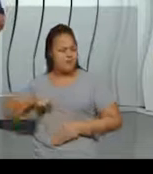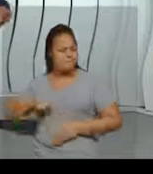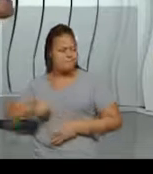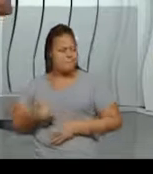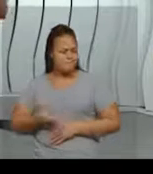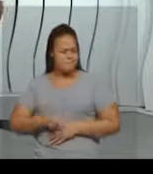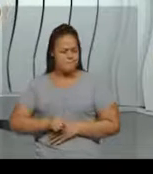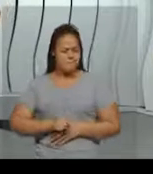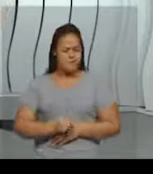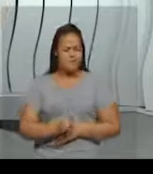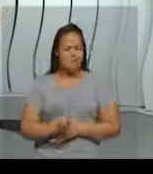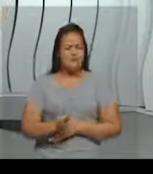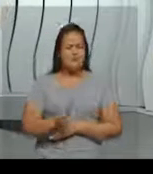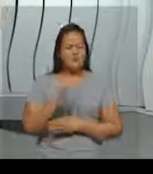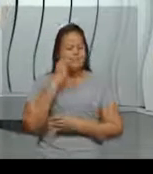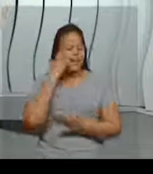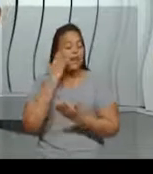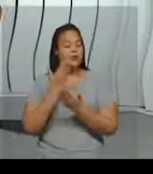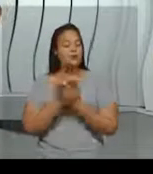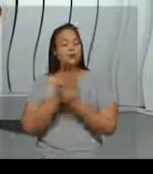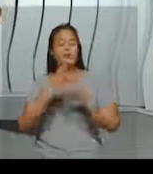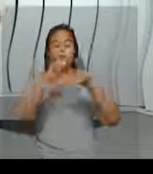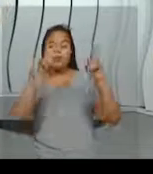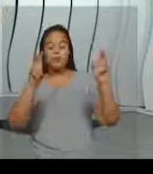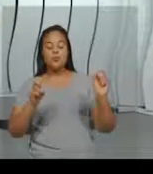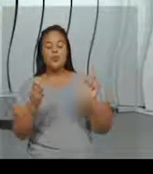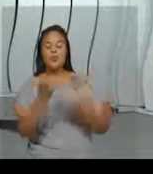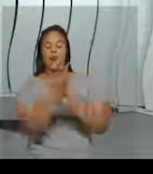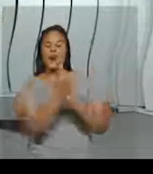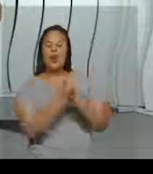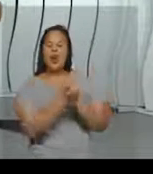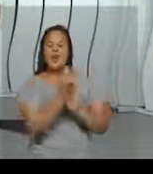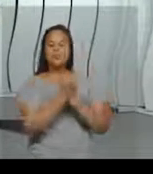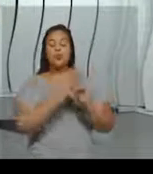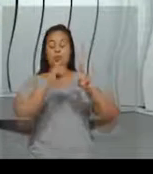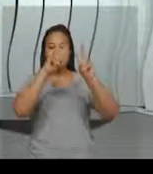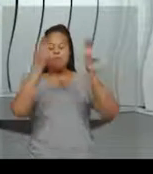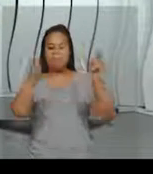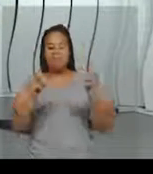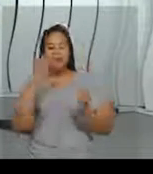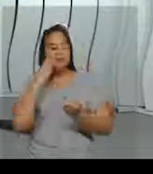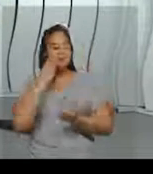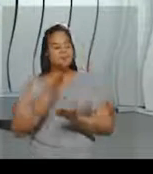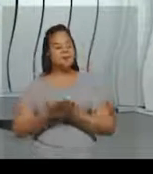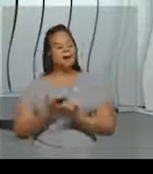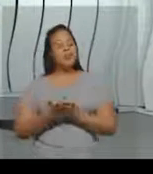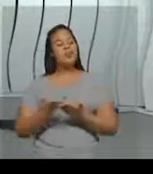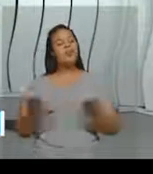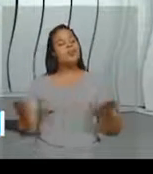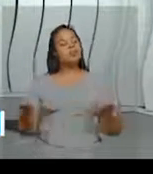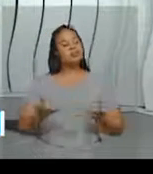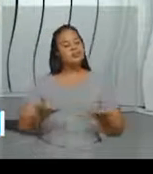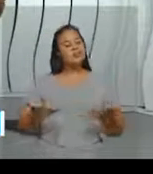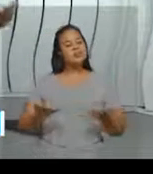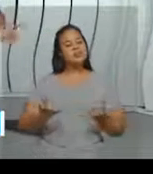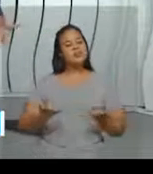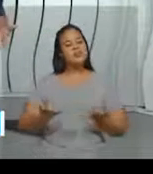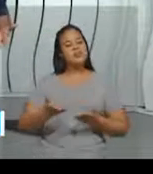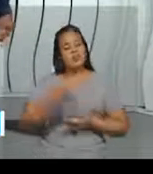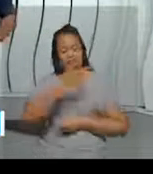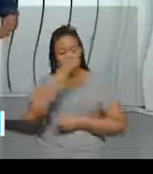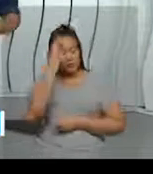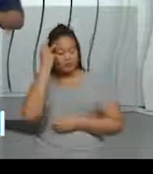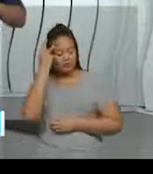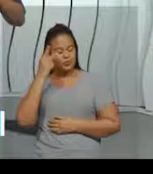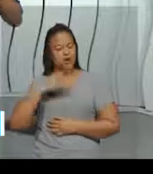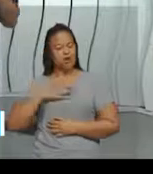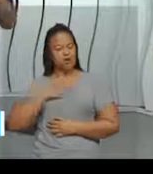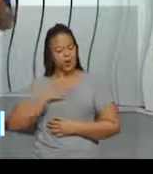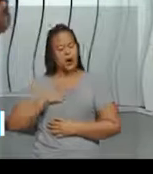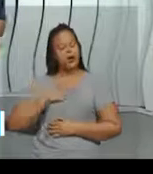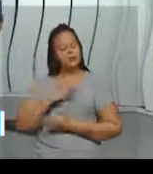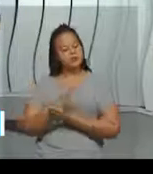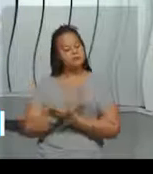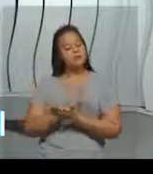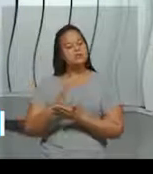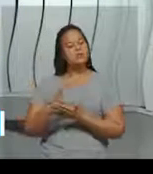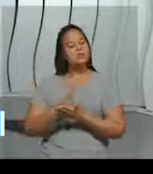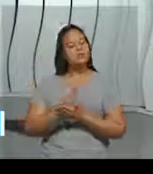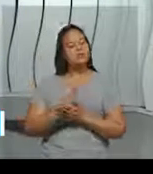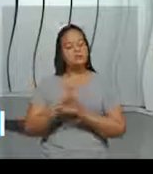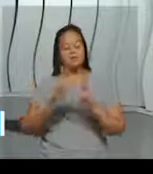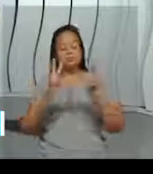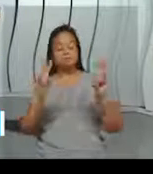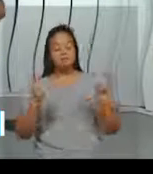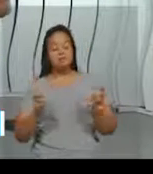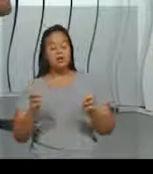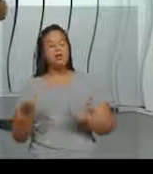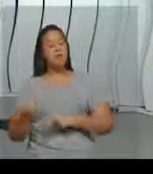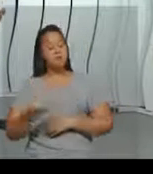arte. O nosso tema da aula de hoje é um tema que muitas das pessoas gostam, é um tema muito